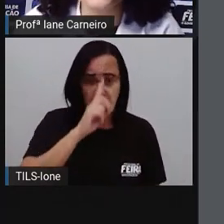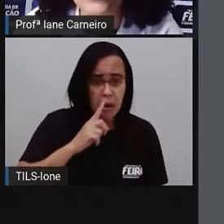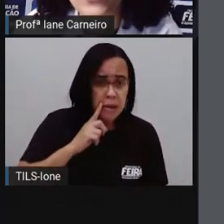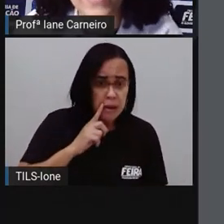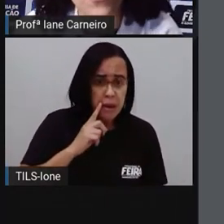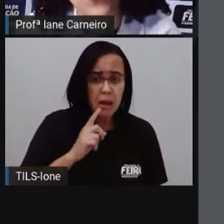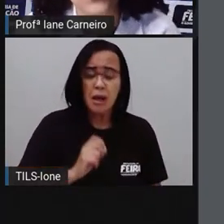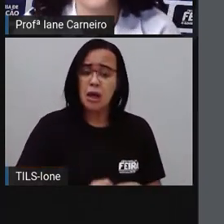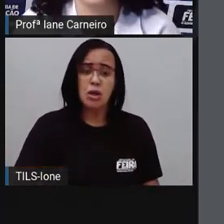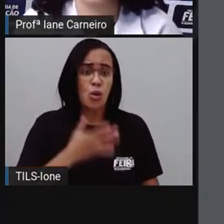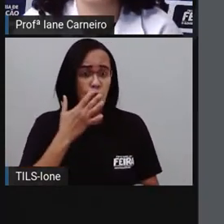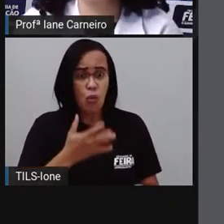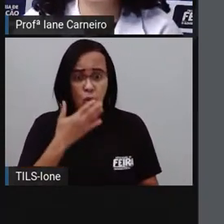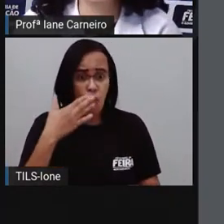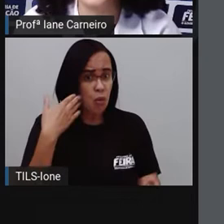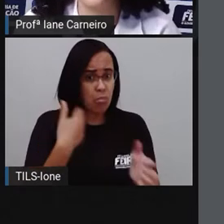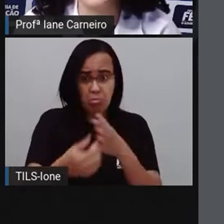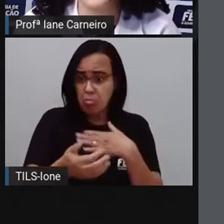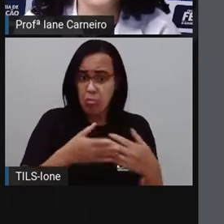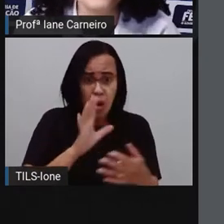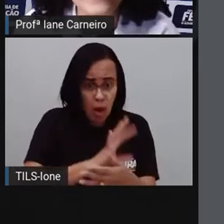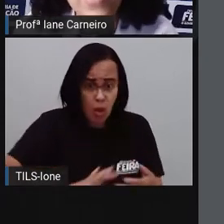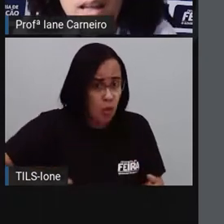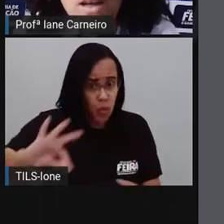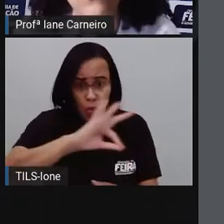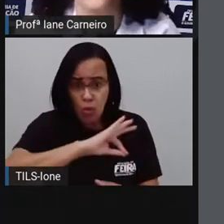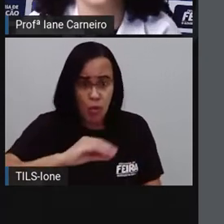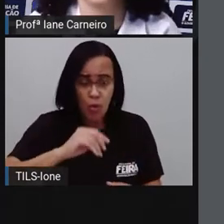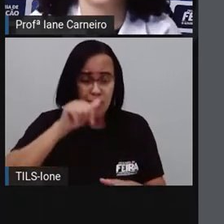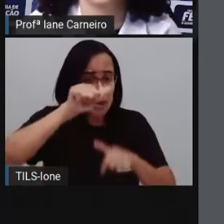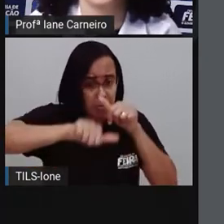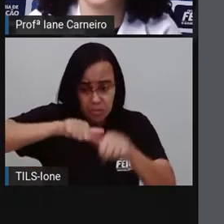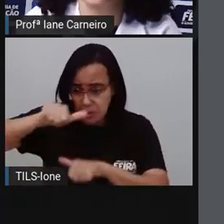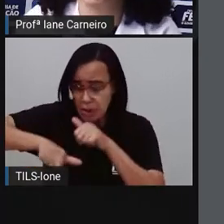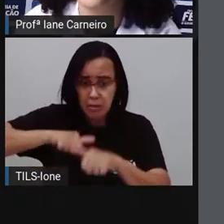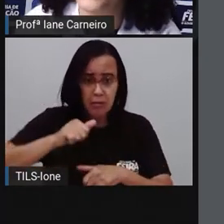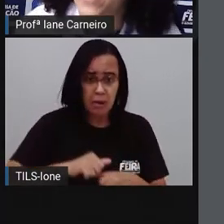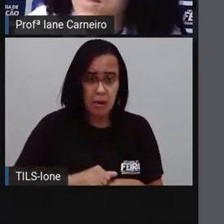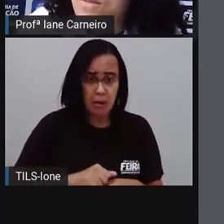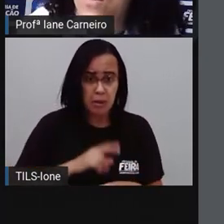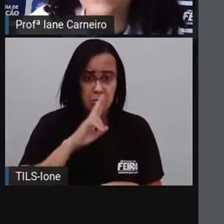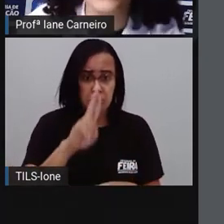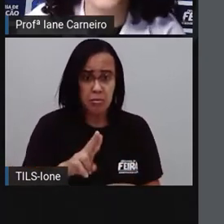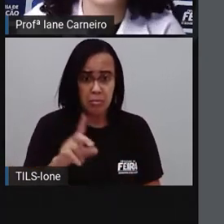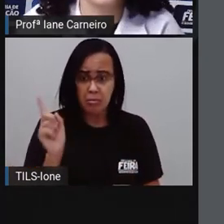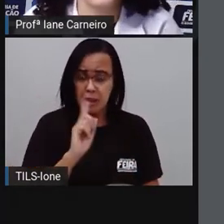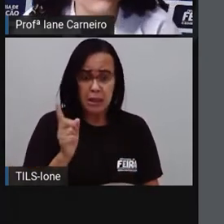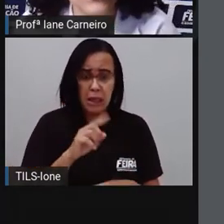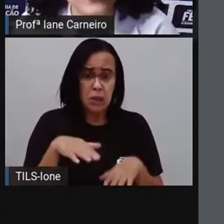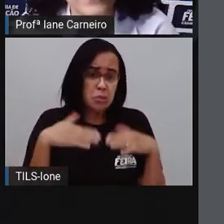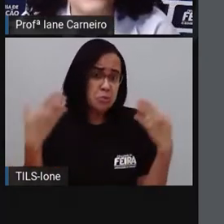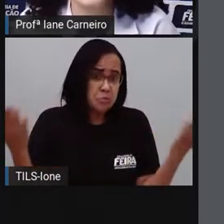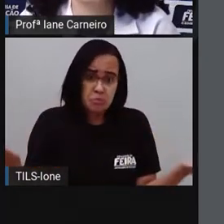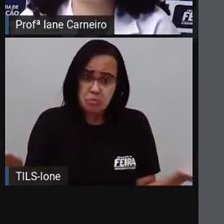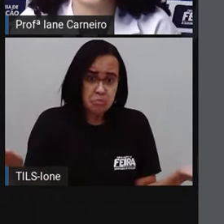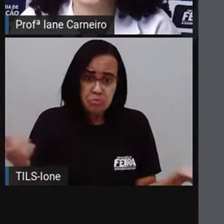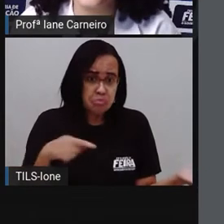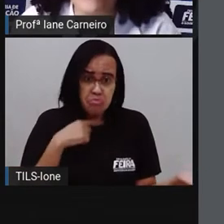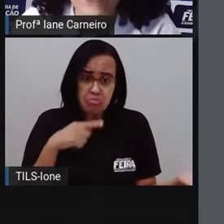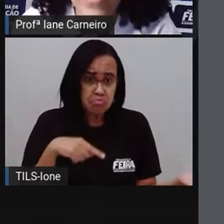de toda cor. Não sabia dizer não. Por isso, naquele dia,